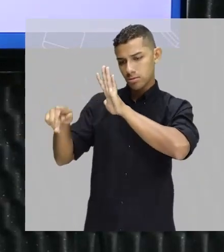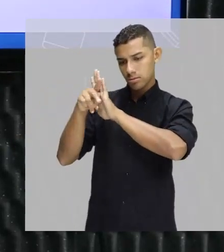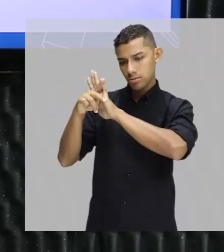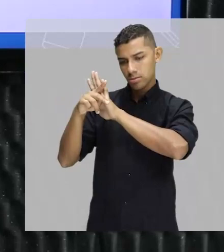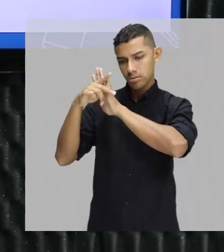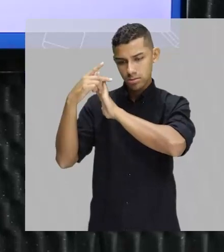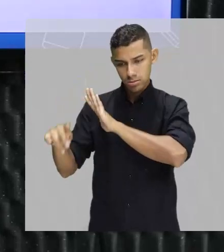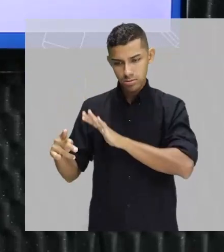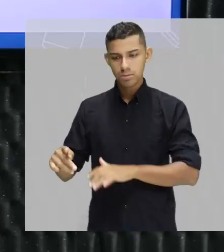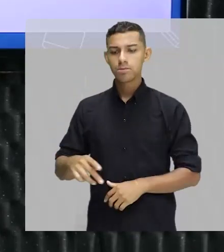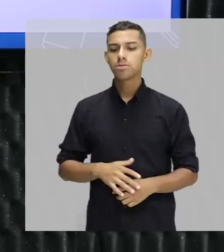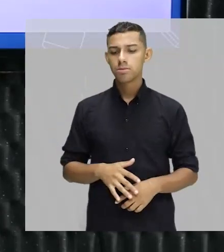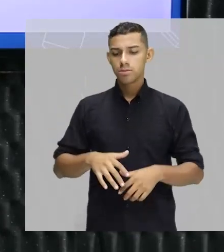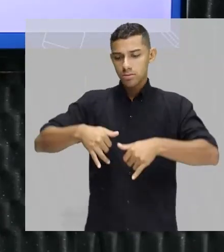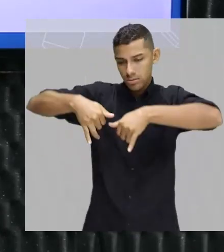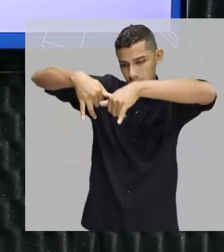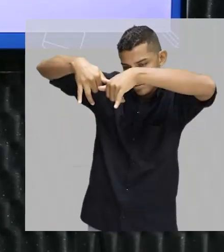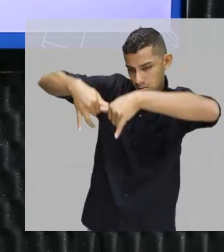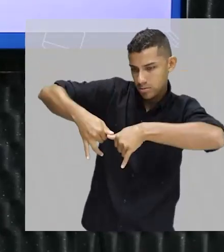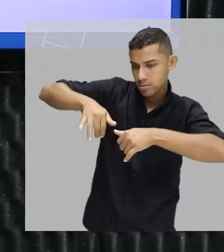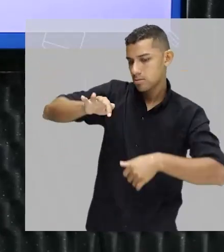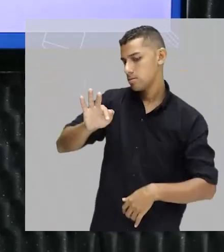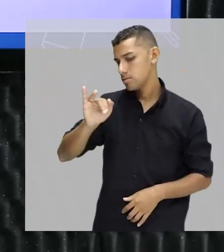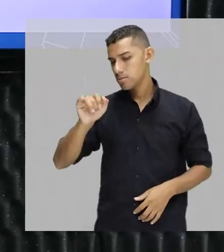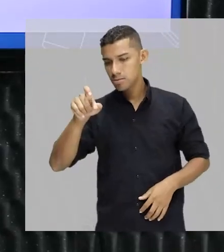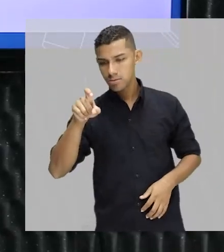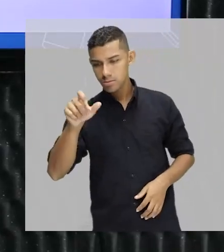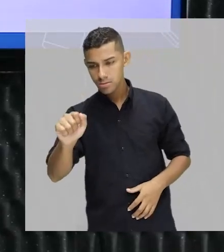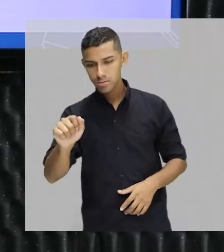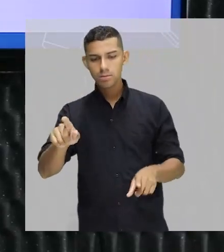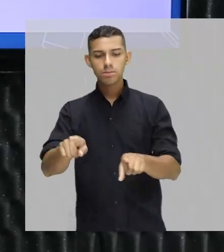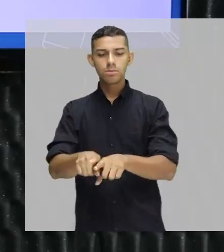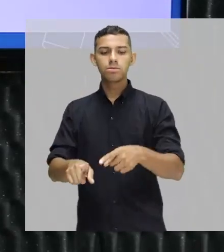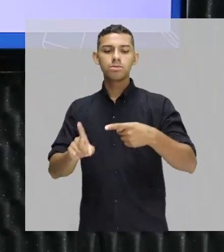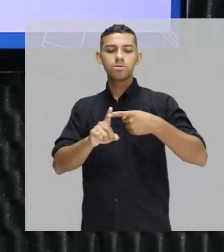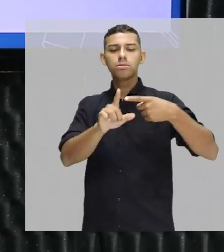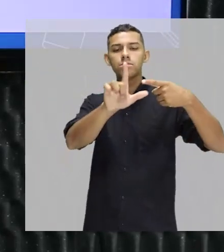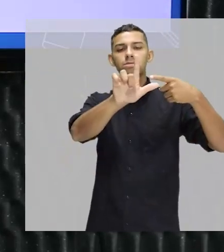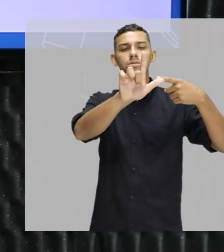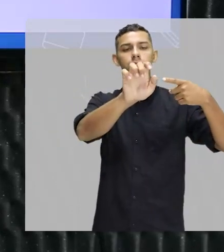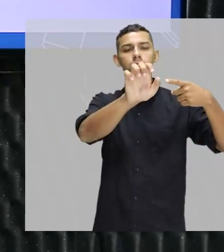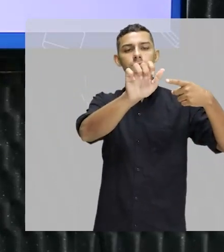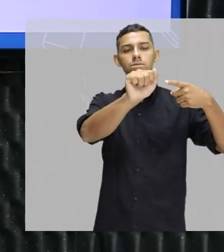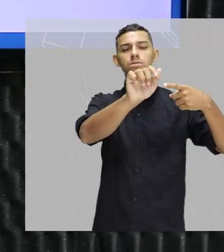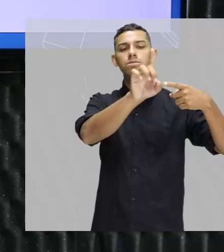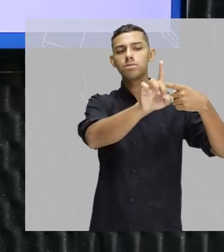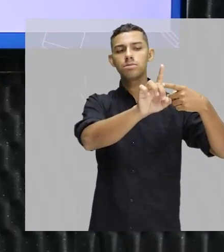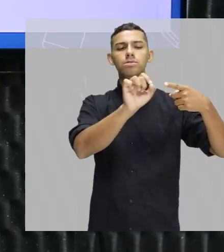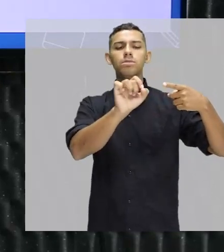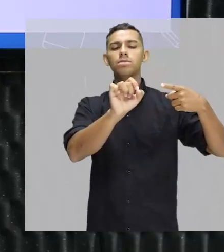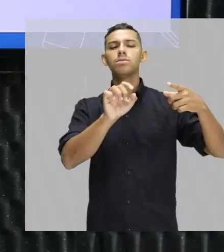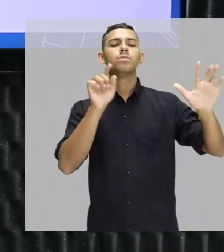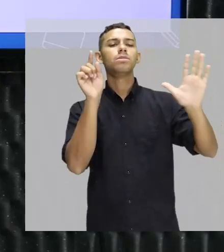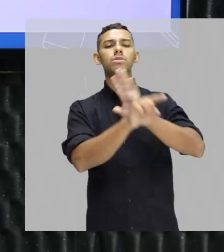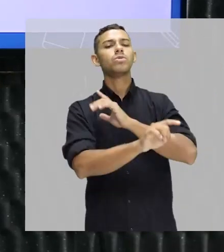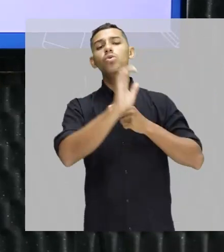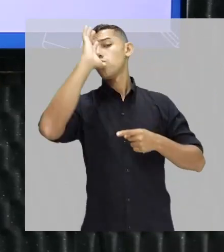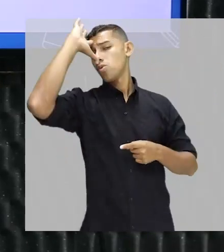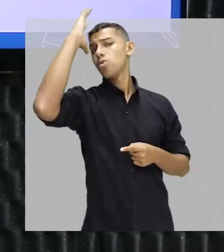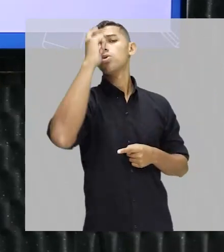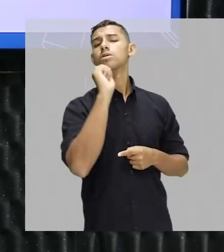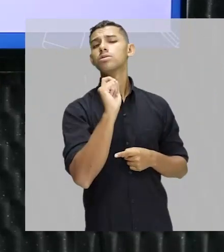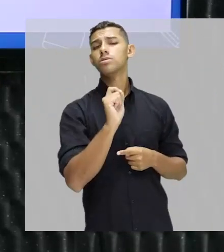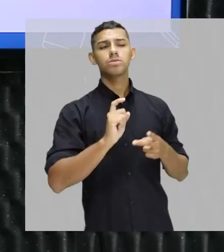lead e o corpo, né? No lead vamos responder aquelas perguntas, né? O que aconteceu, onde